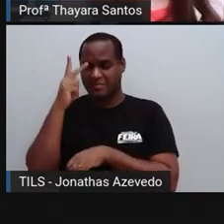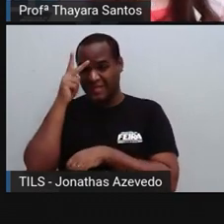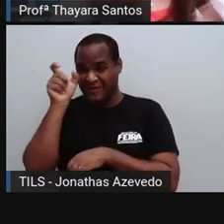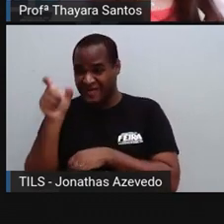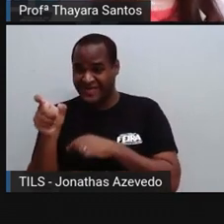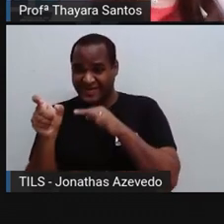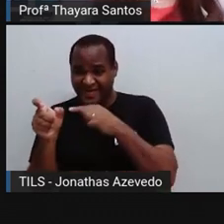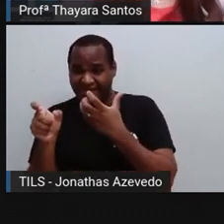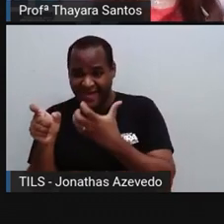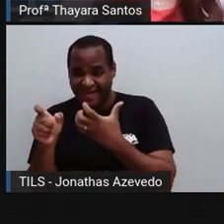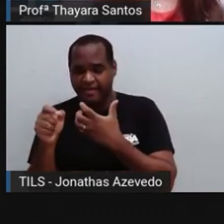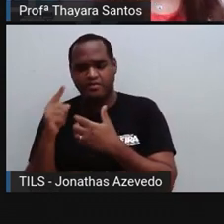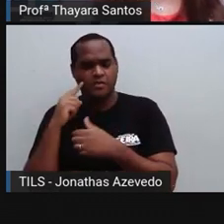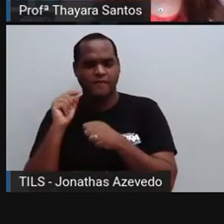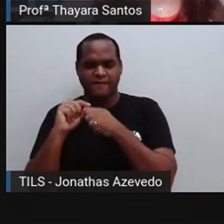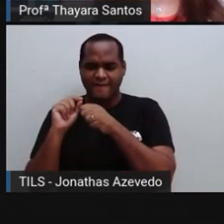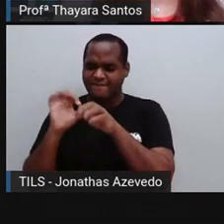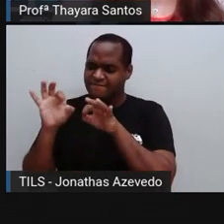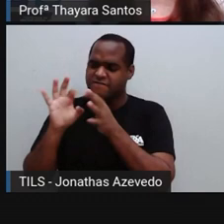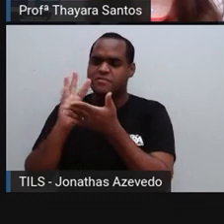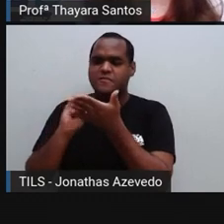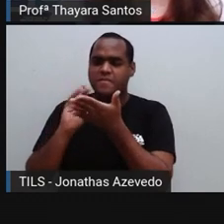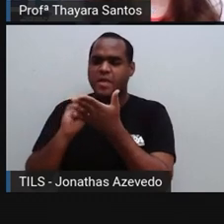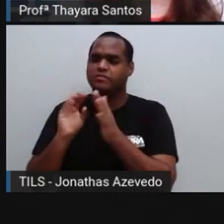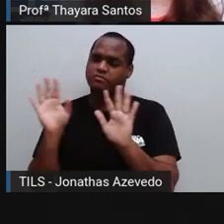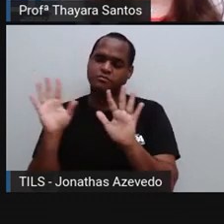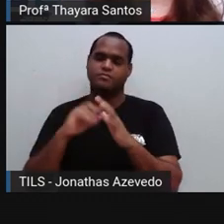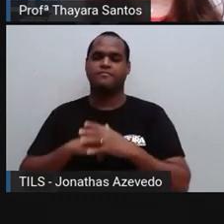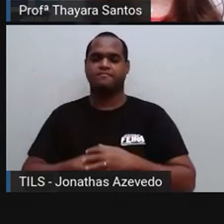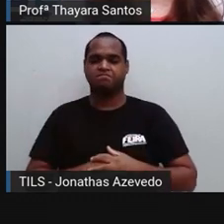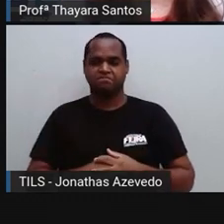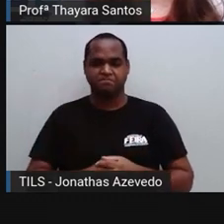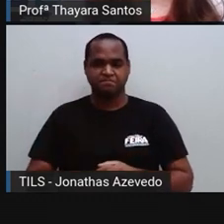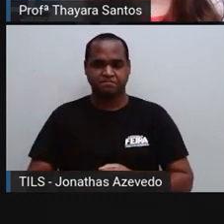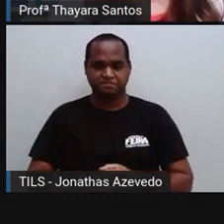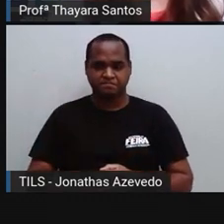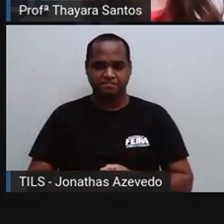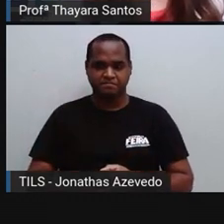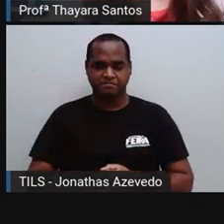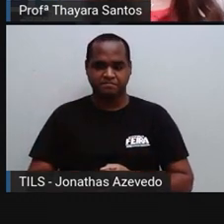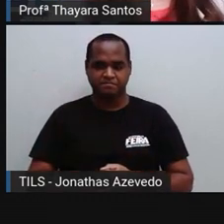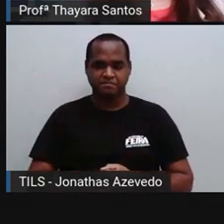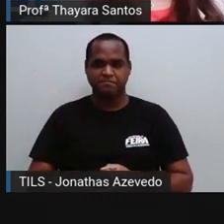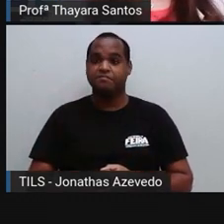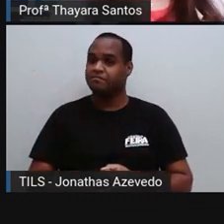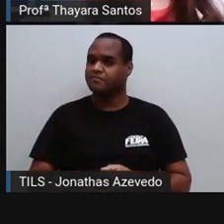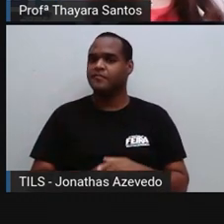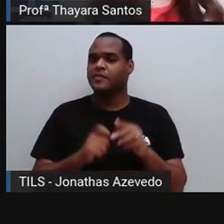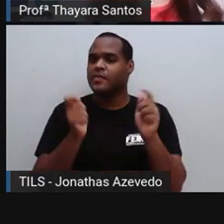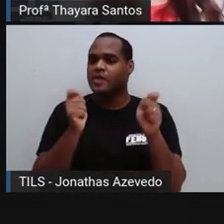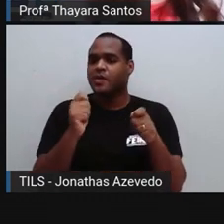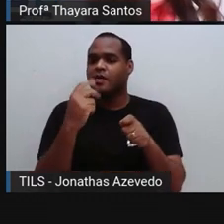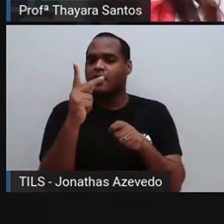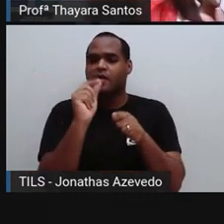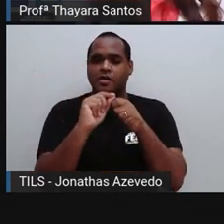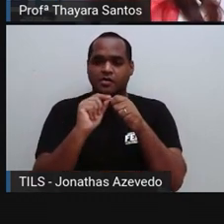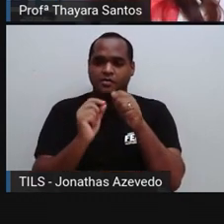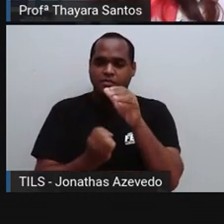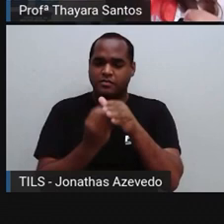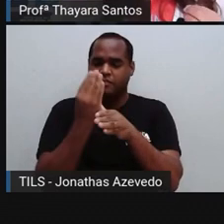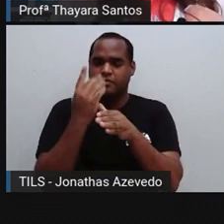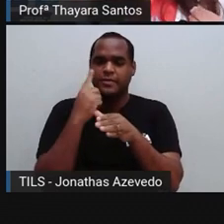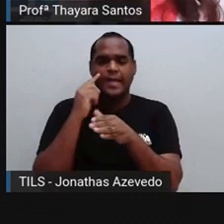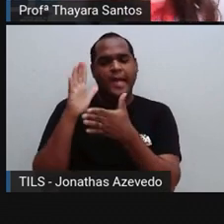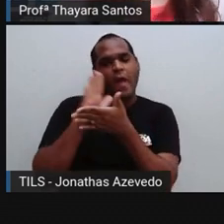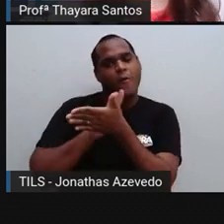está ali insistindo que eu vou ter que fazer. E o que é que a gente pode fazer, né? Porque muitas vezes